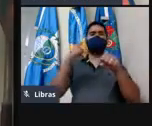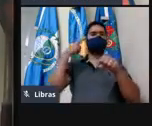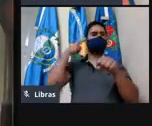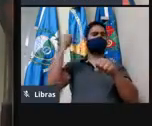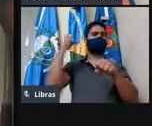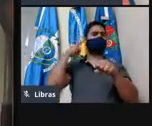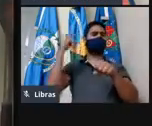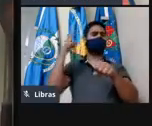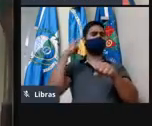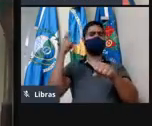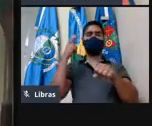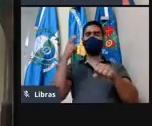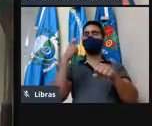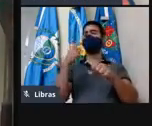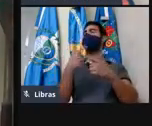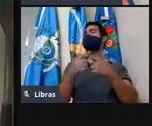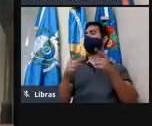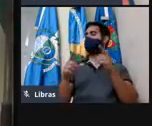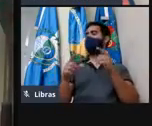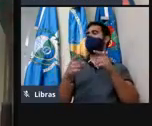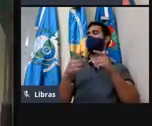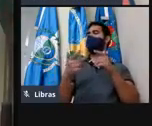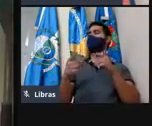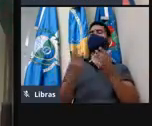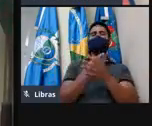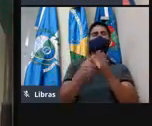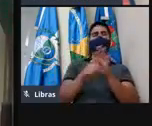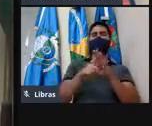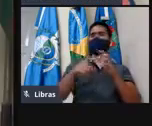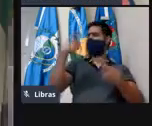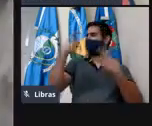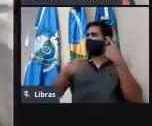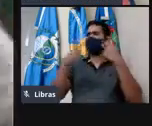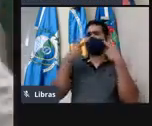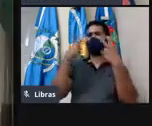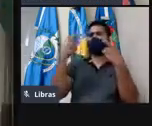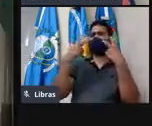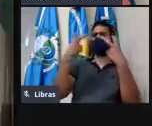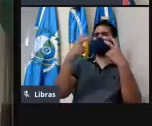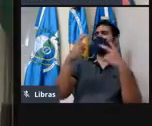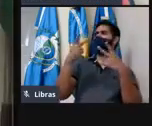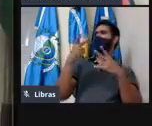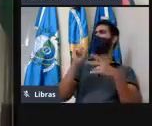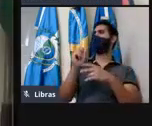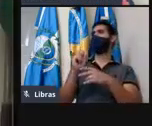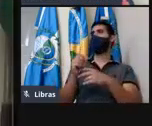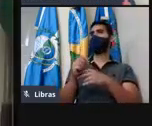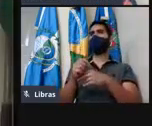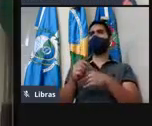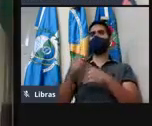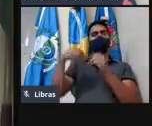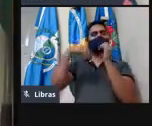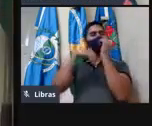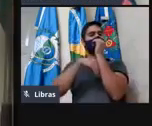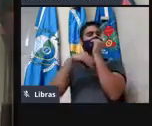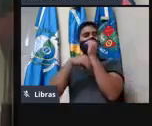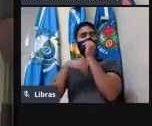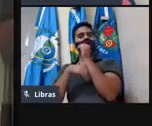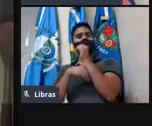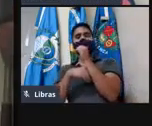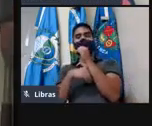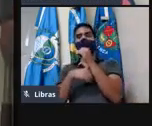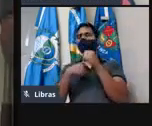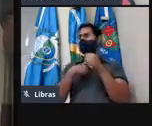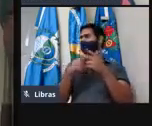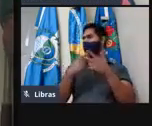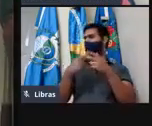que é uma infração de trânsito 230, uma luta que nós temos gritado aqui. Eu digo que quem fica em cima do muro toma pedrada dos 2 lados. Uma coisa que eu não